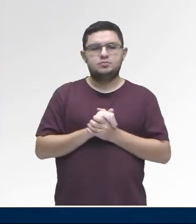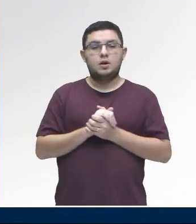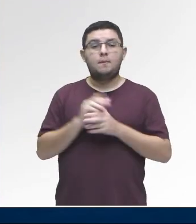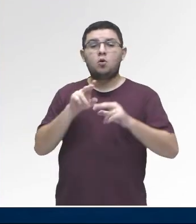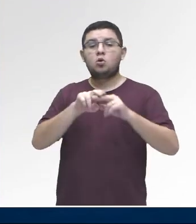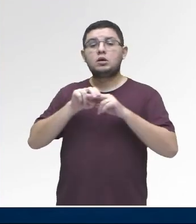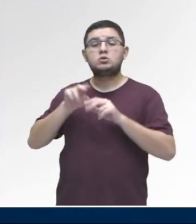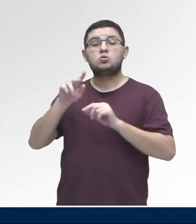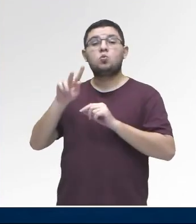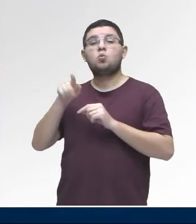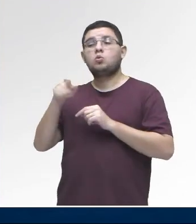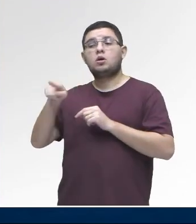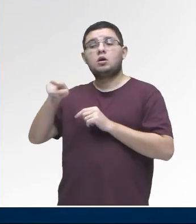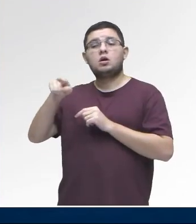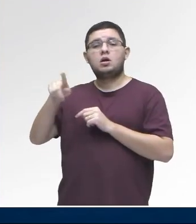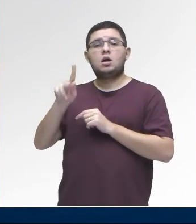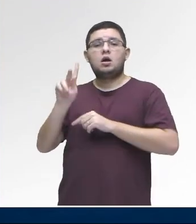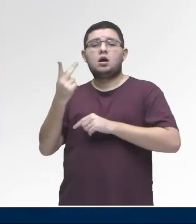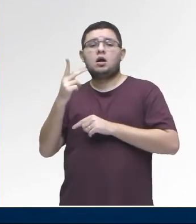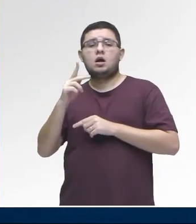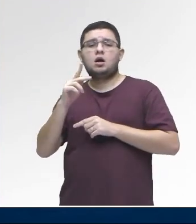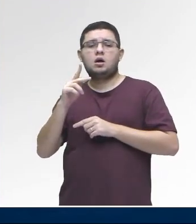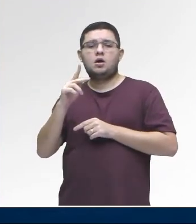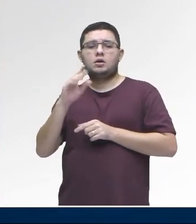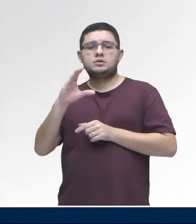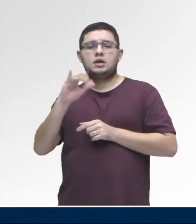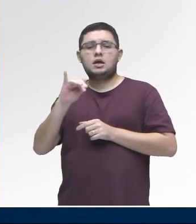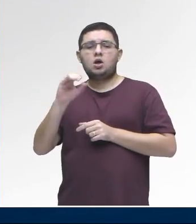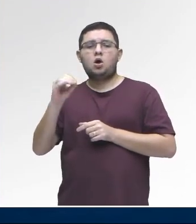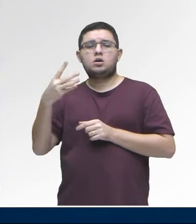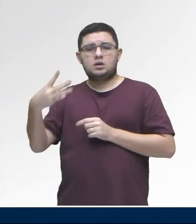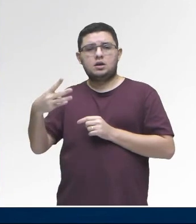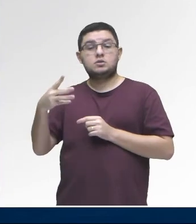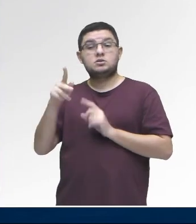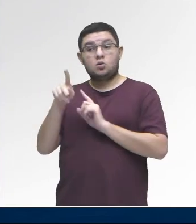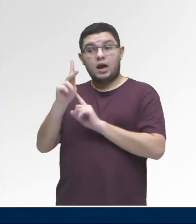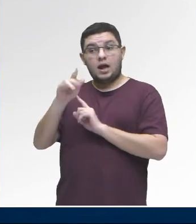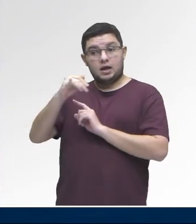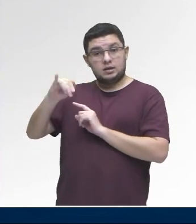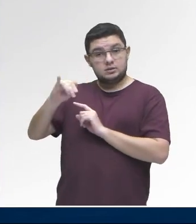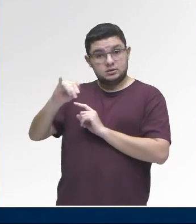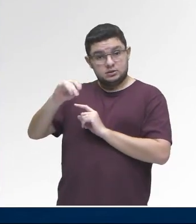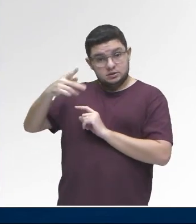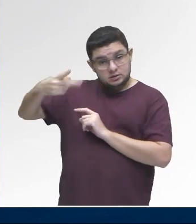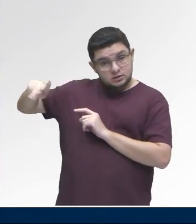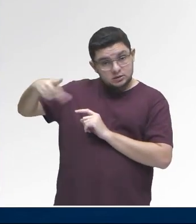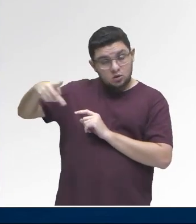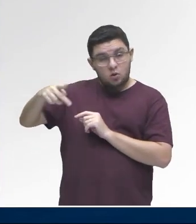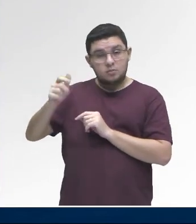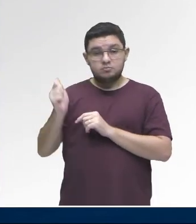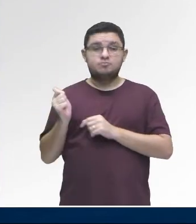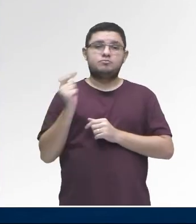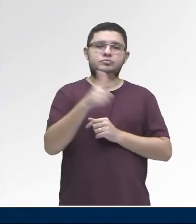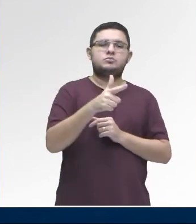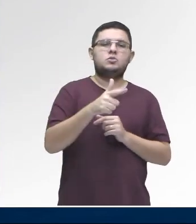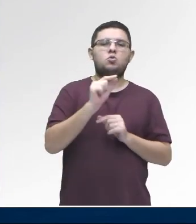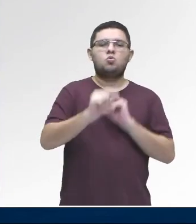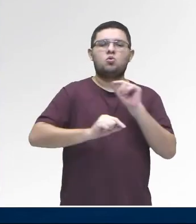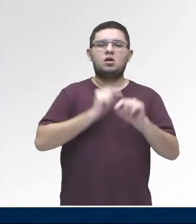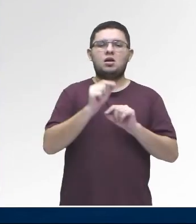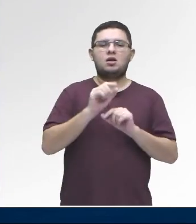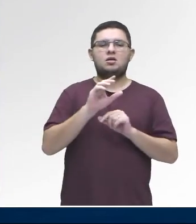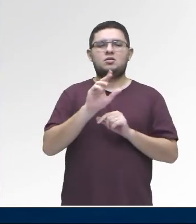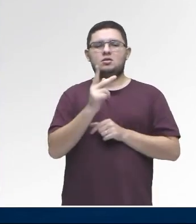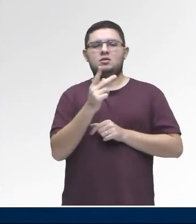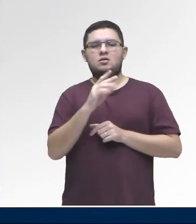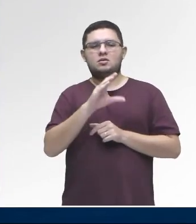ácido clórico é maior que a constante de ionização do